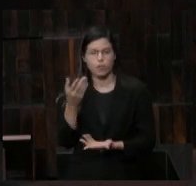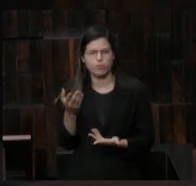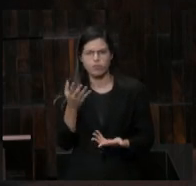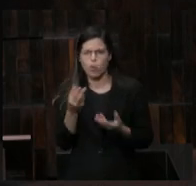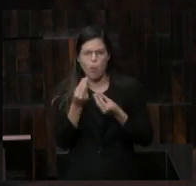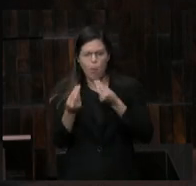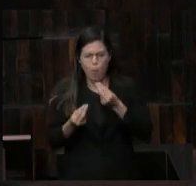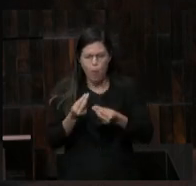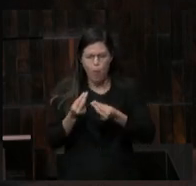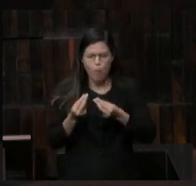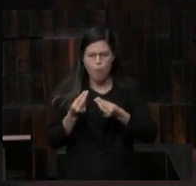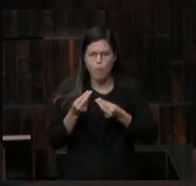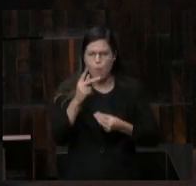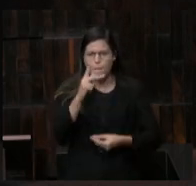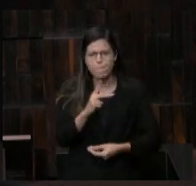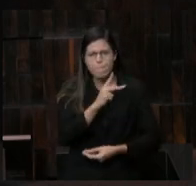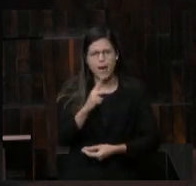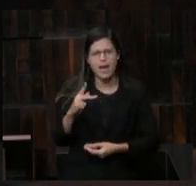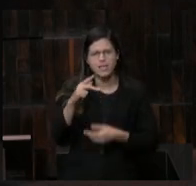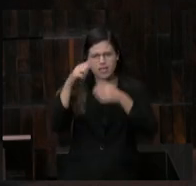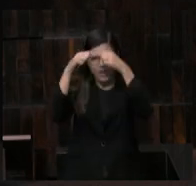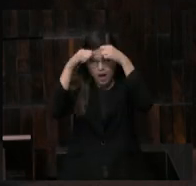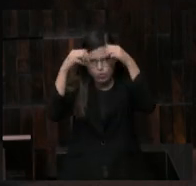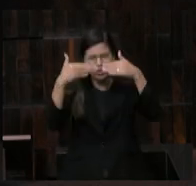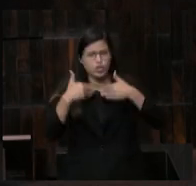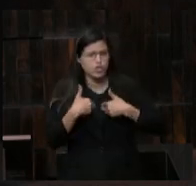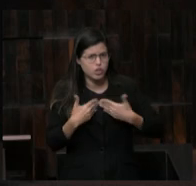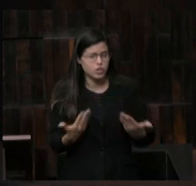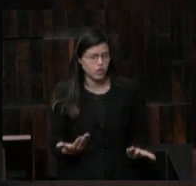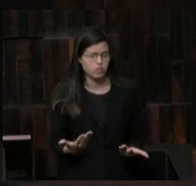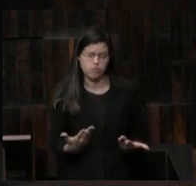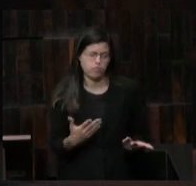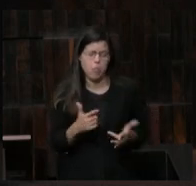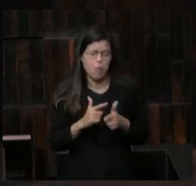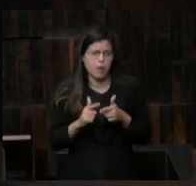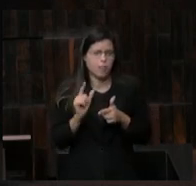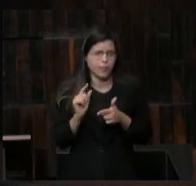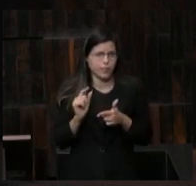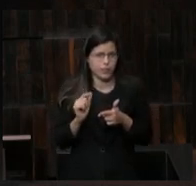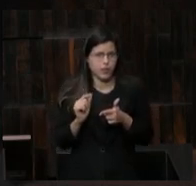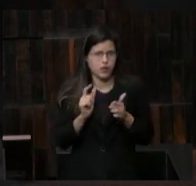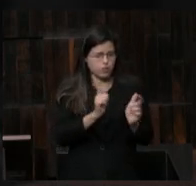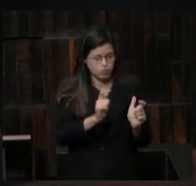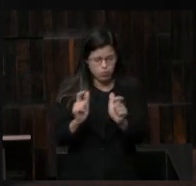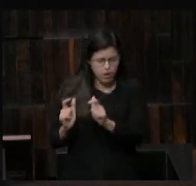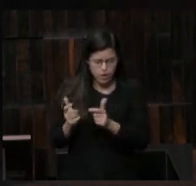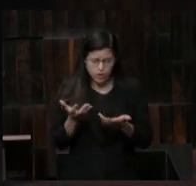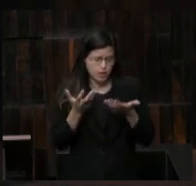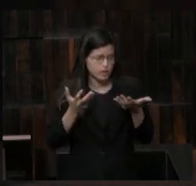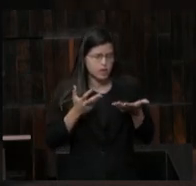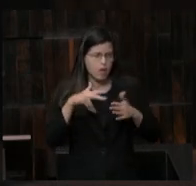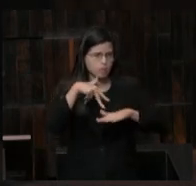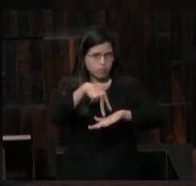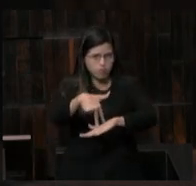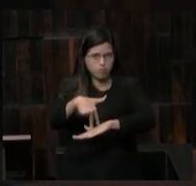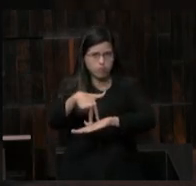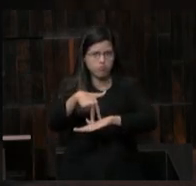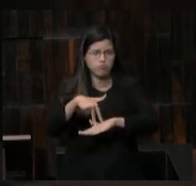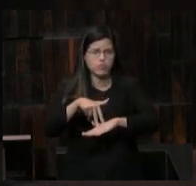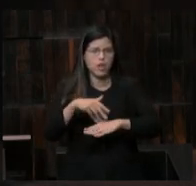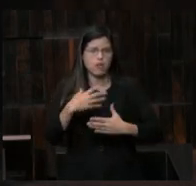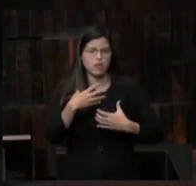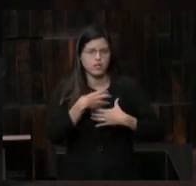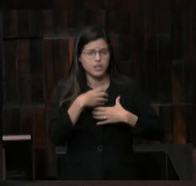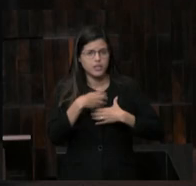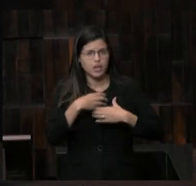Qual é o lugar do autista? Onde ele quer estar. Não tem que limitar. É, e aí ela se sente uma esperança ao ver que